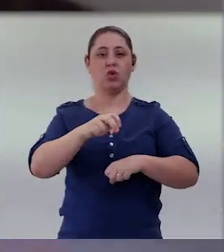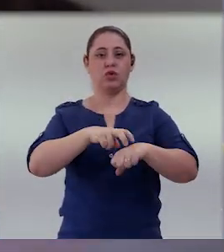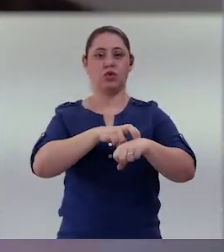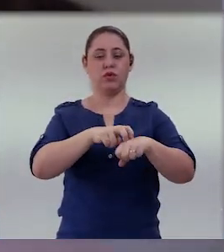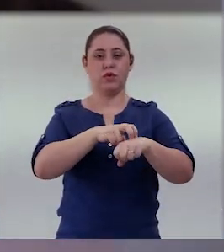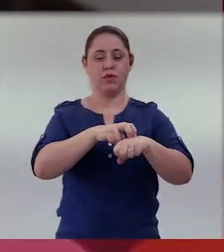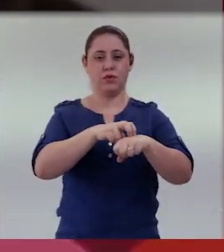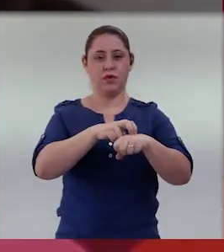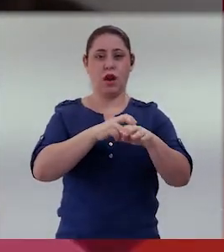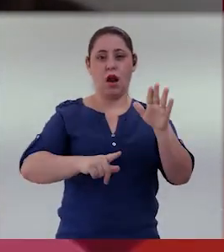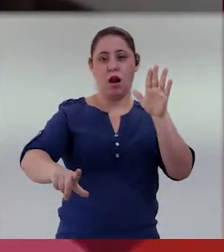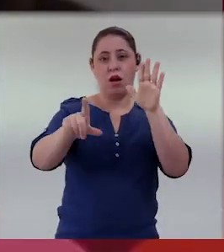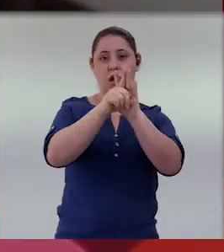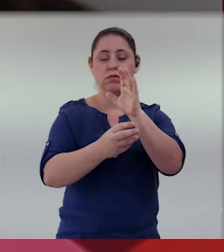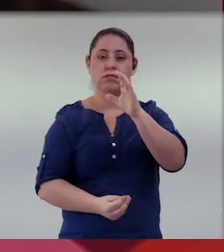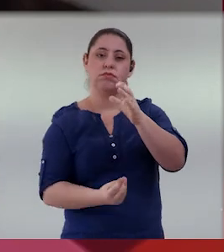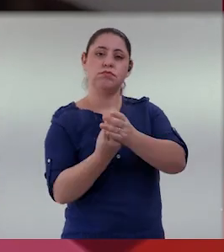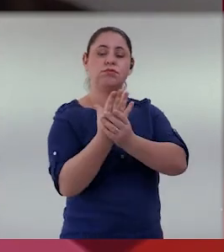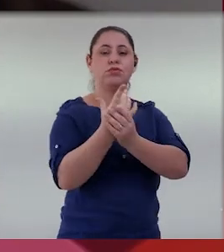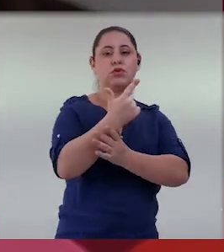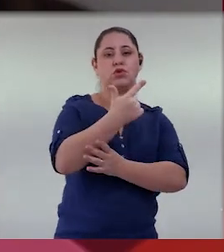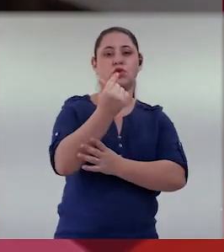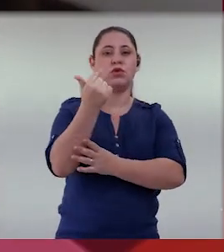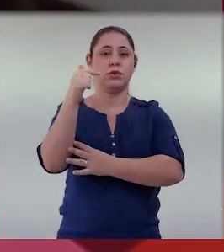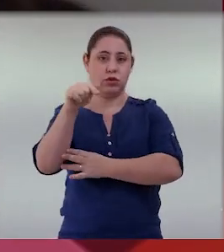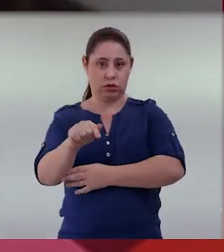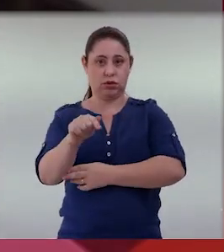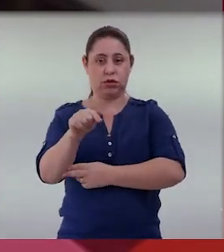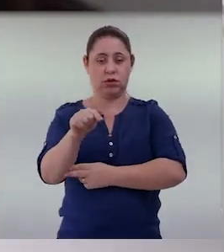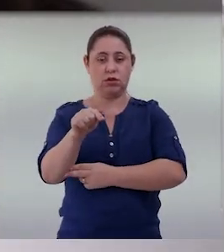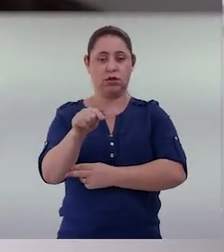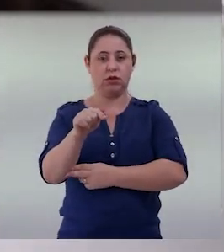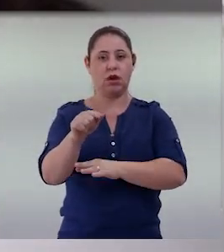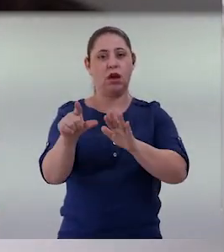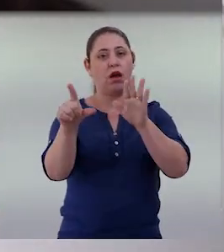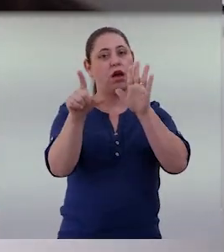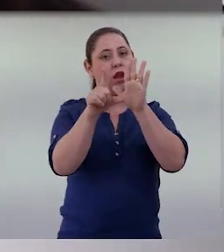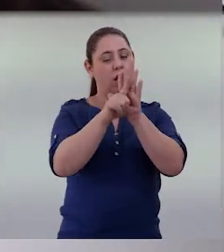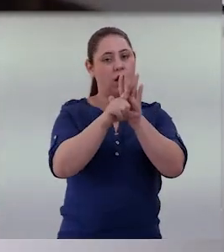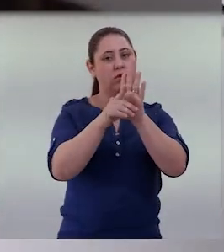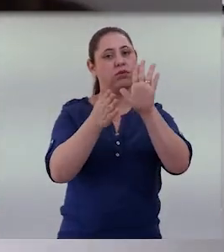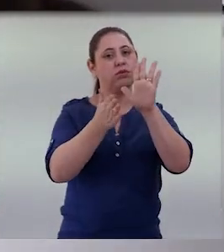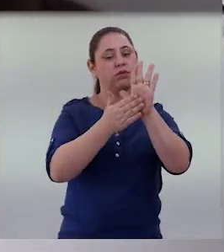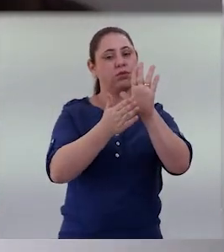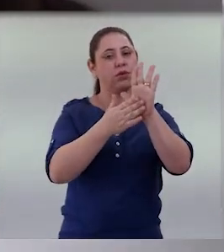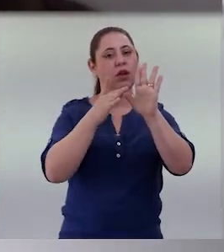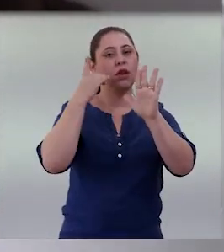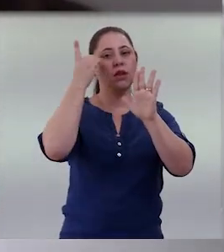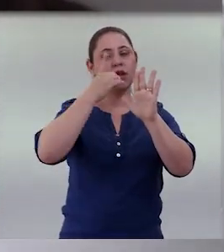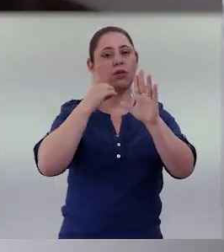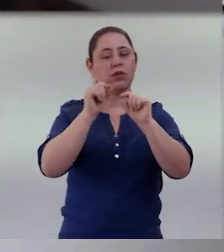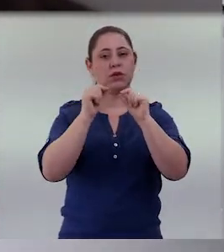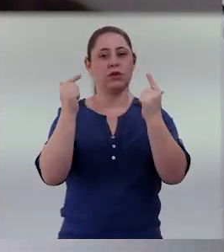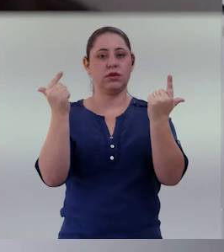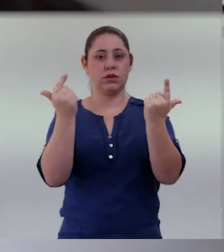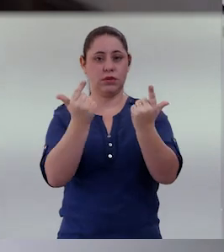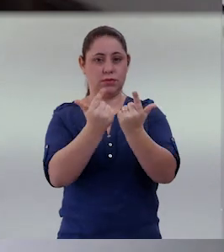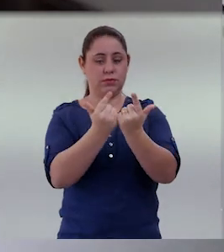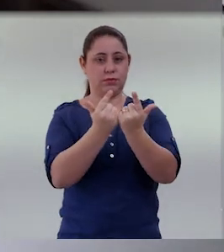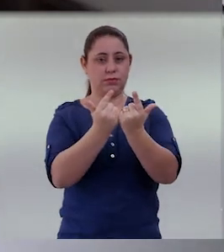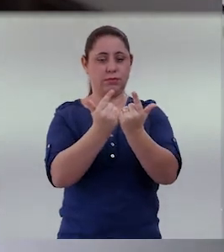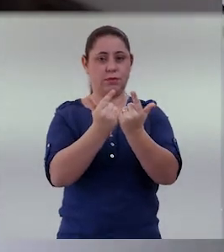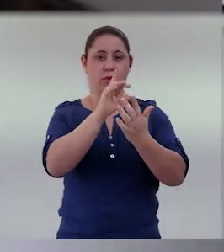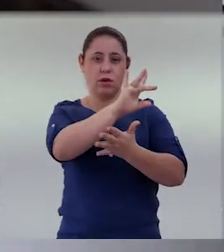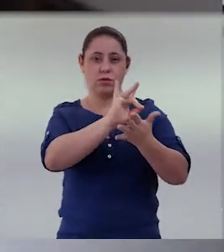na campanha Agosto Verde, por meio de lei instituída em 2017. É uma lei de autoria aí